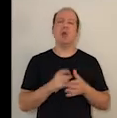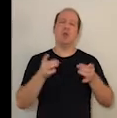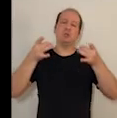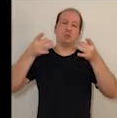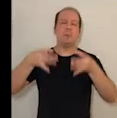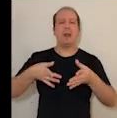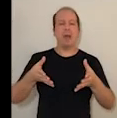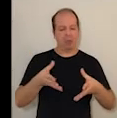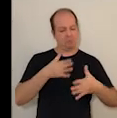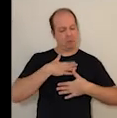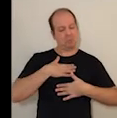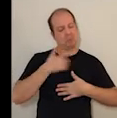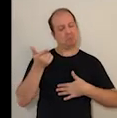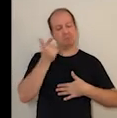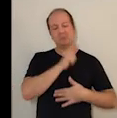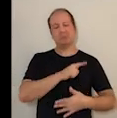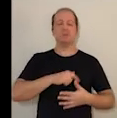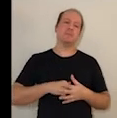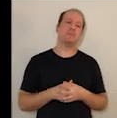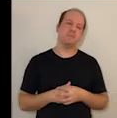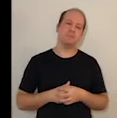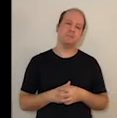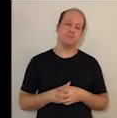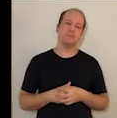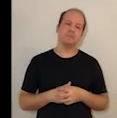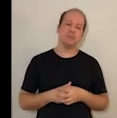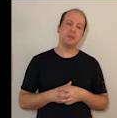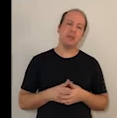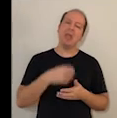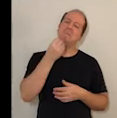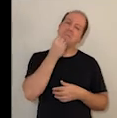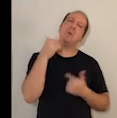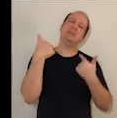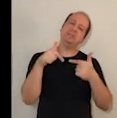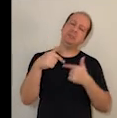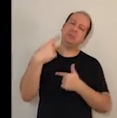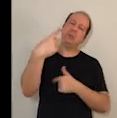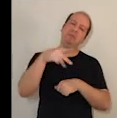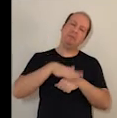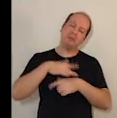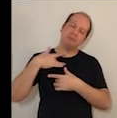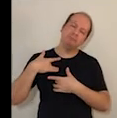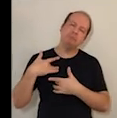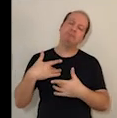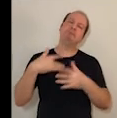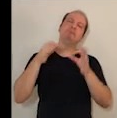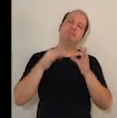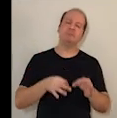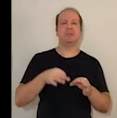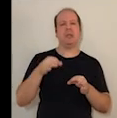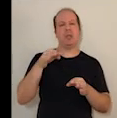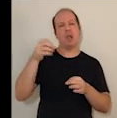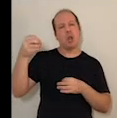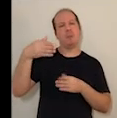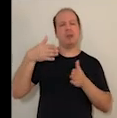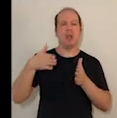todas elas. O que sobrar será suficiente para mim, excelência. Que boas ações como essa,